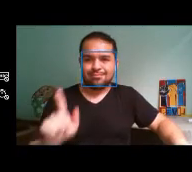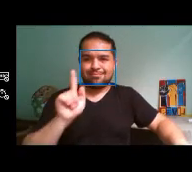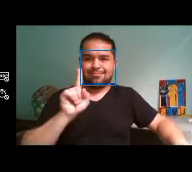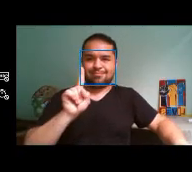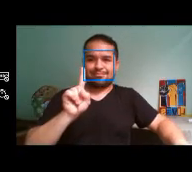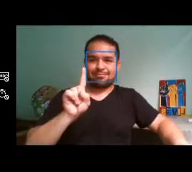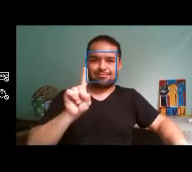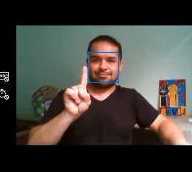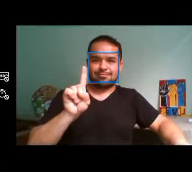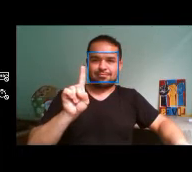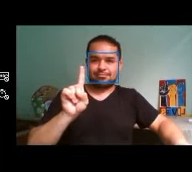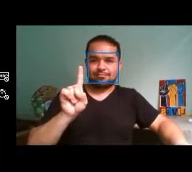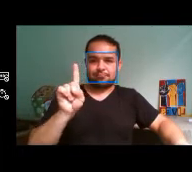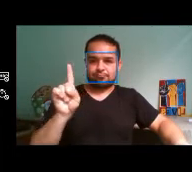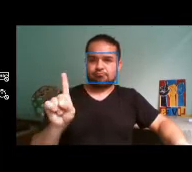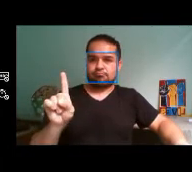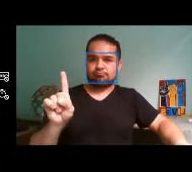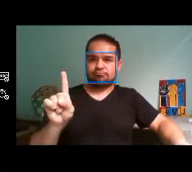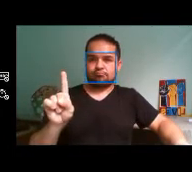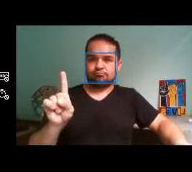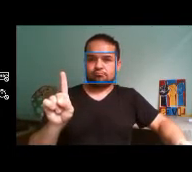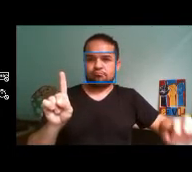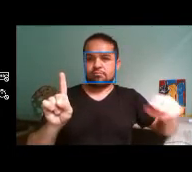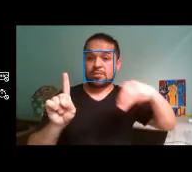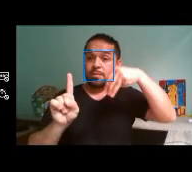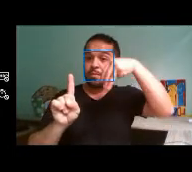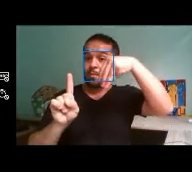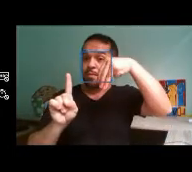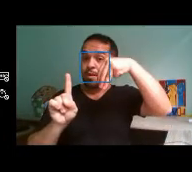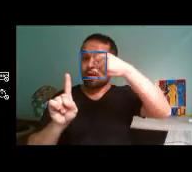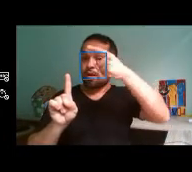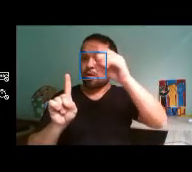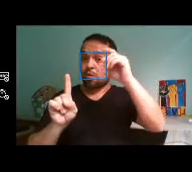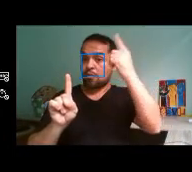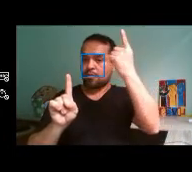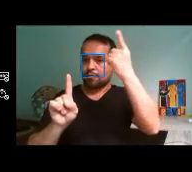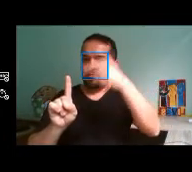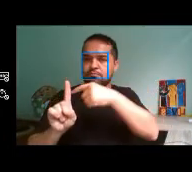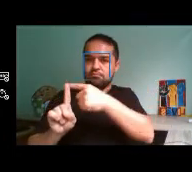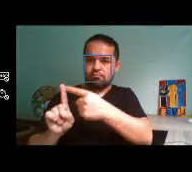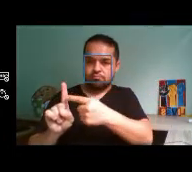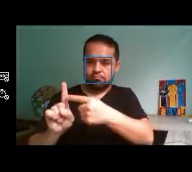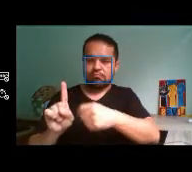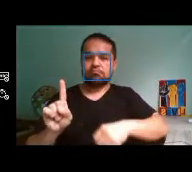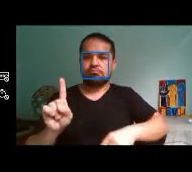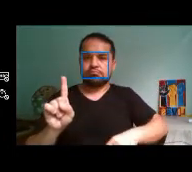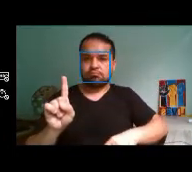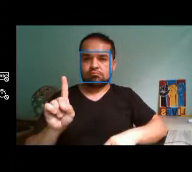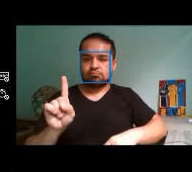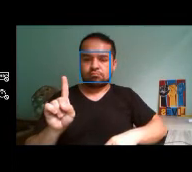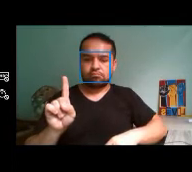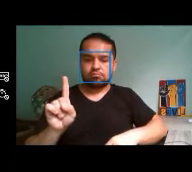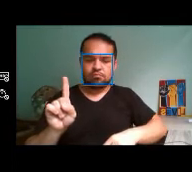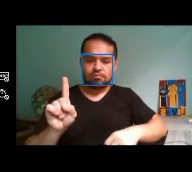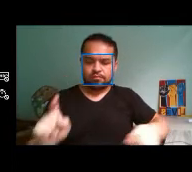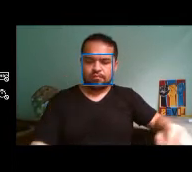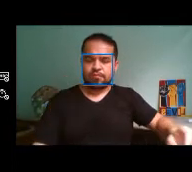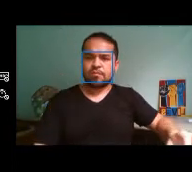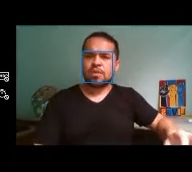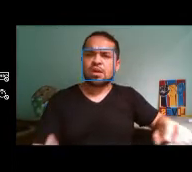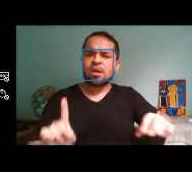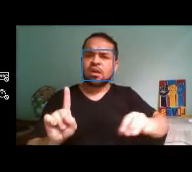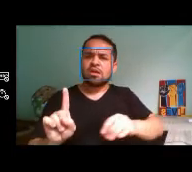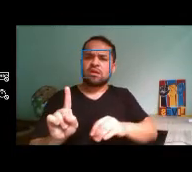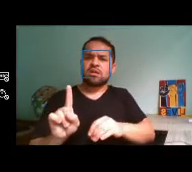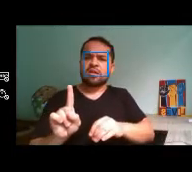Então eu vou dizer, olha, essa mão, M, vou dizer qual é a configuração que ela está. A gente viu lá na